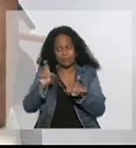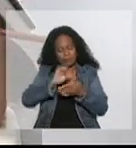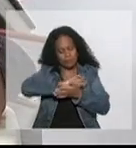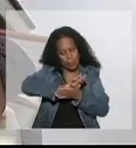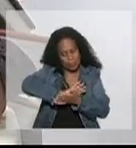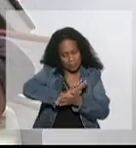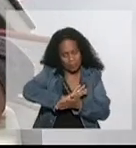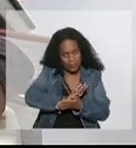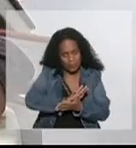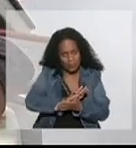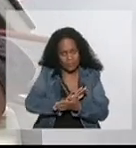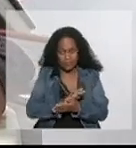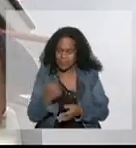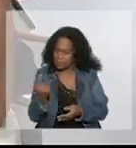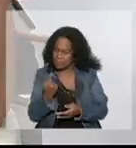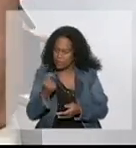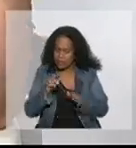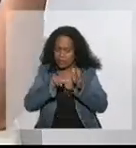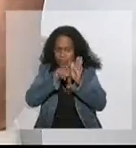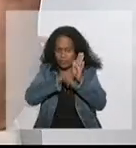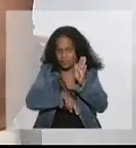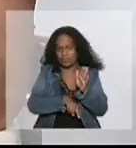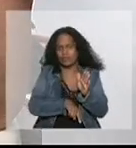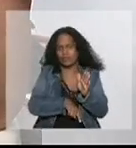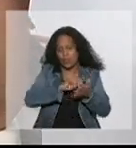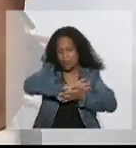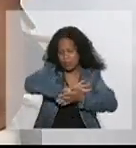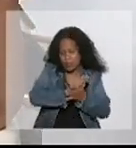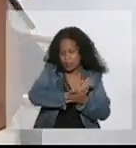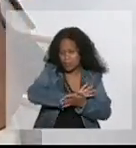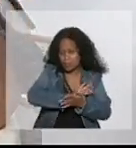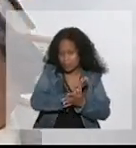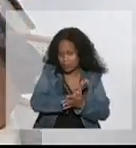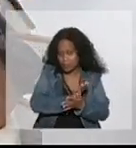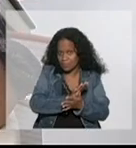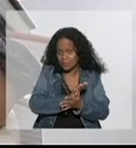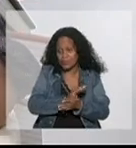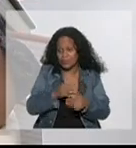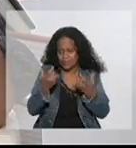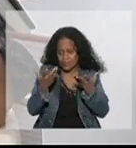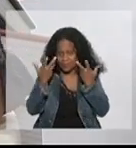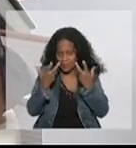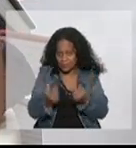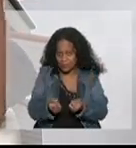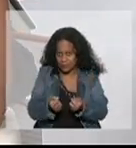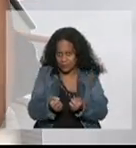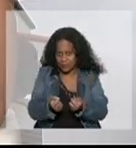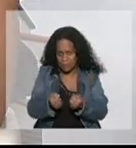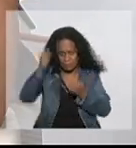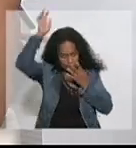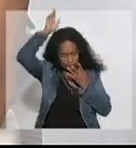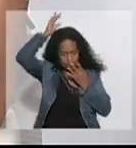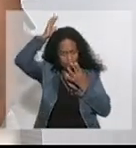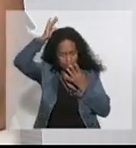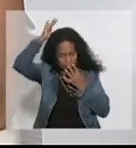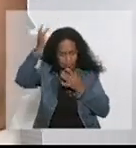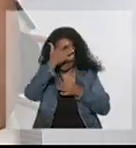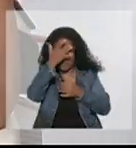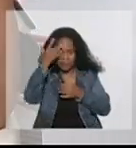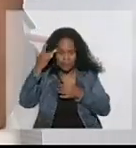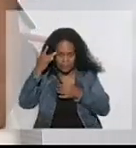à questão do preconceito, para a gente também diminuir o preconceito, a gente recebe muitos